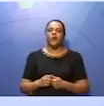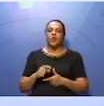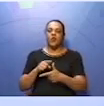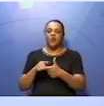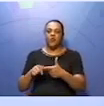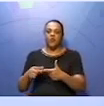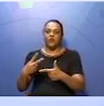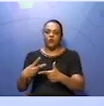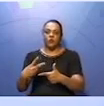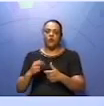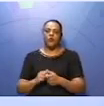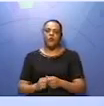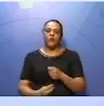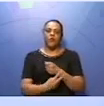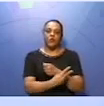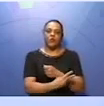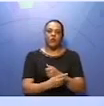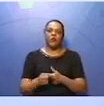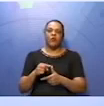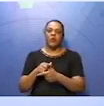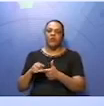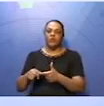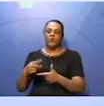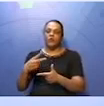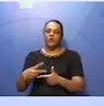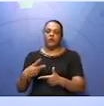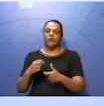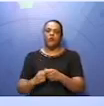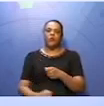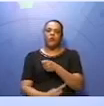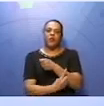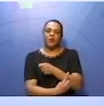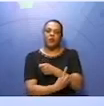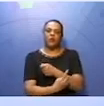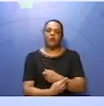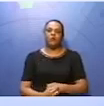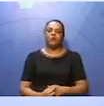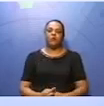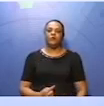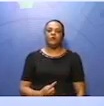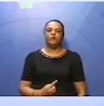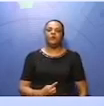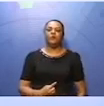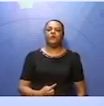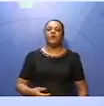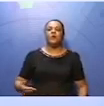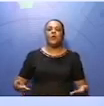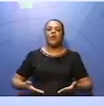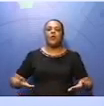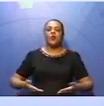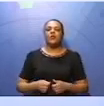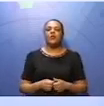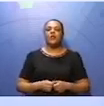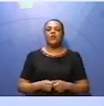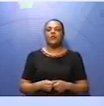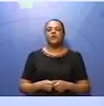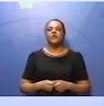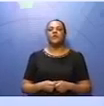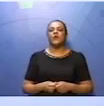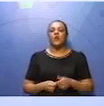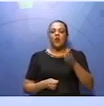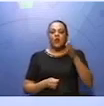4 dividido por 2 dá 2. E 2 dividido por 2 dá 1. Agora, o índice é